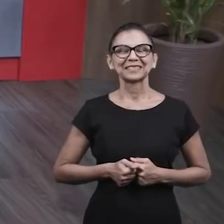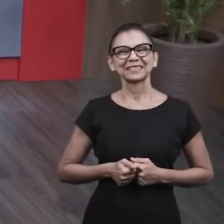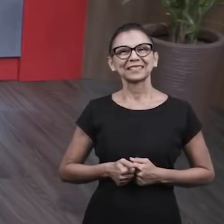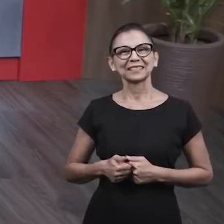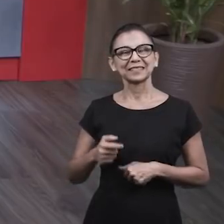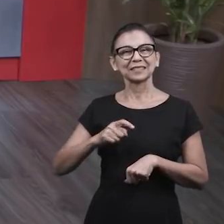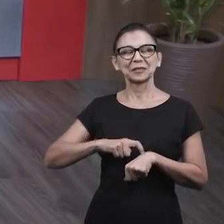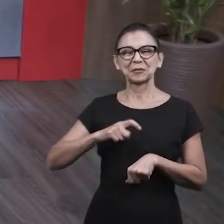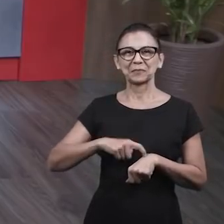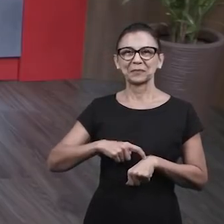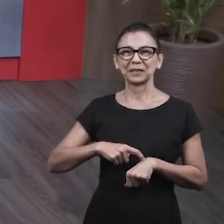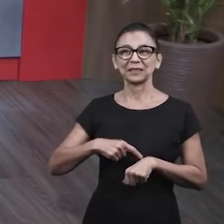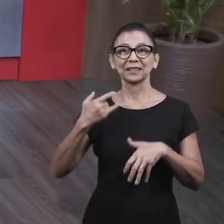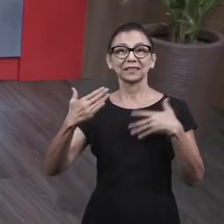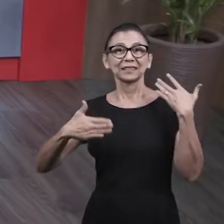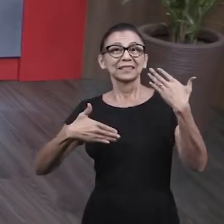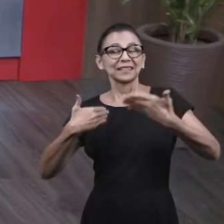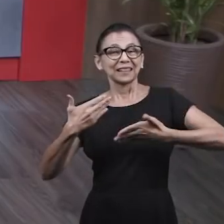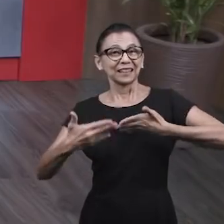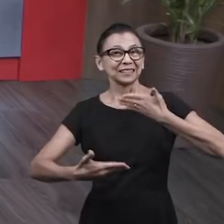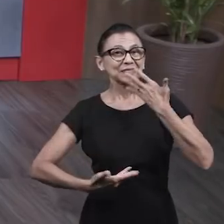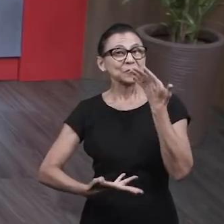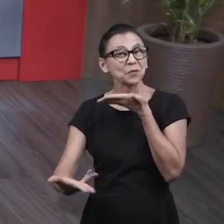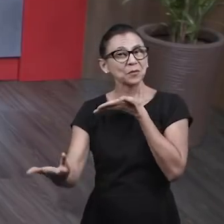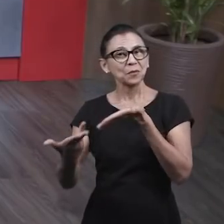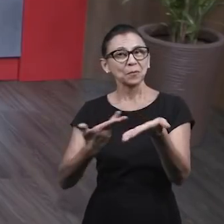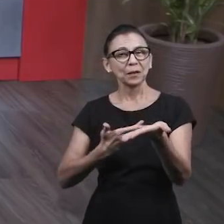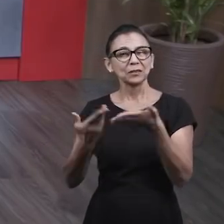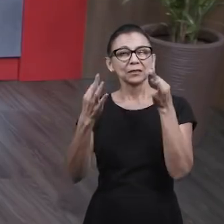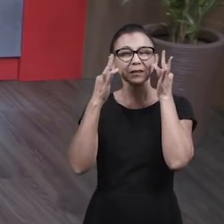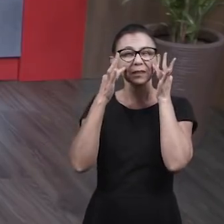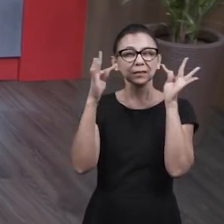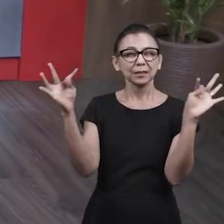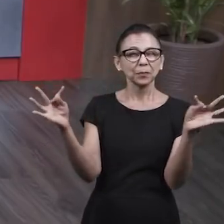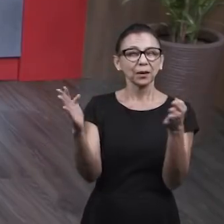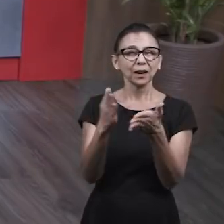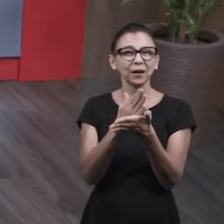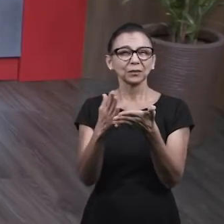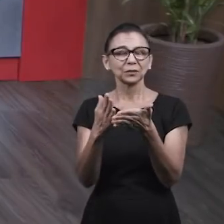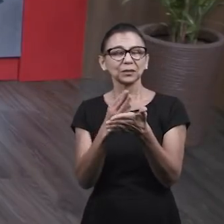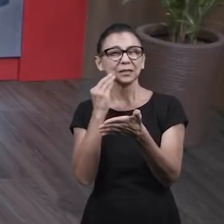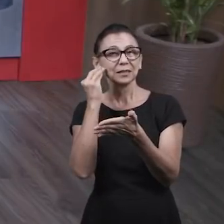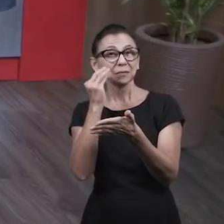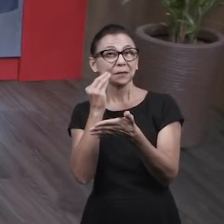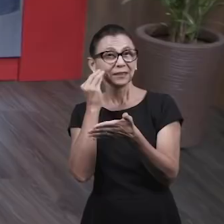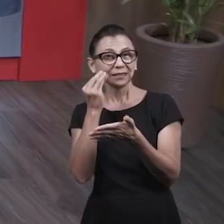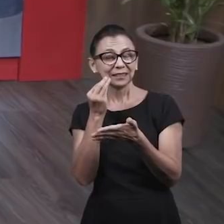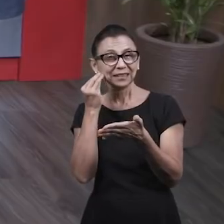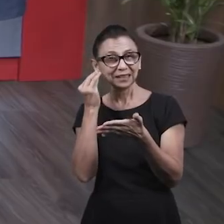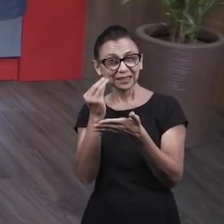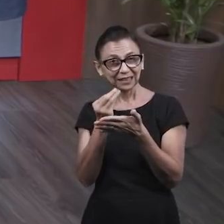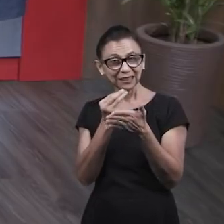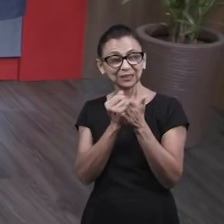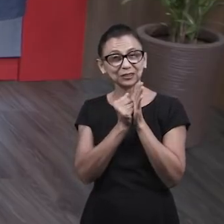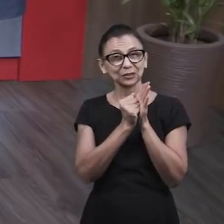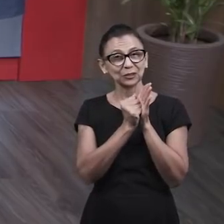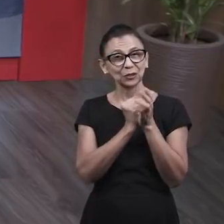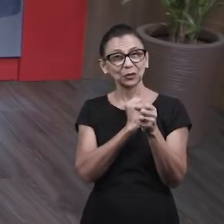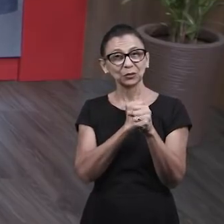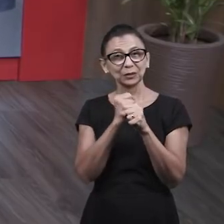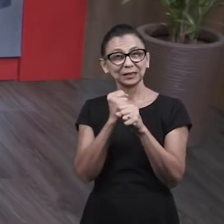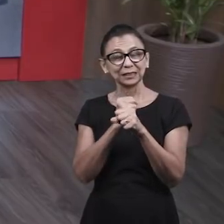Perfeito Louvor, preparamos com muito carinho uma edição especial. Estamos chegando ao final de mais um